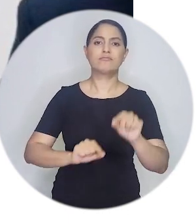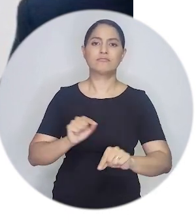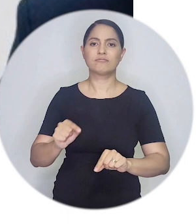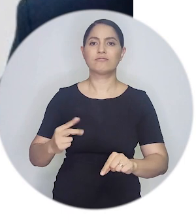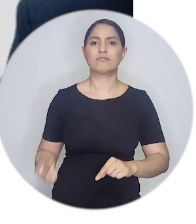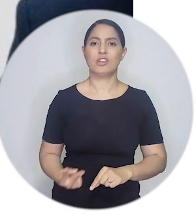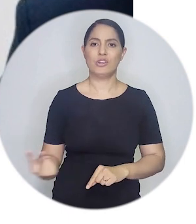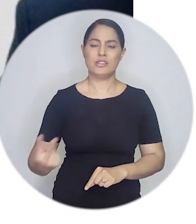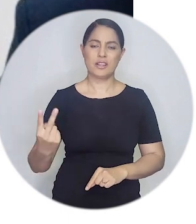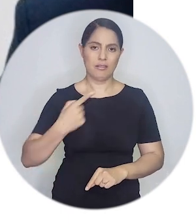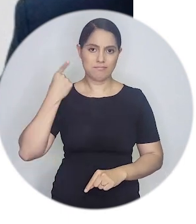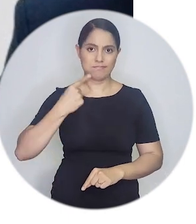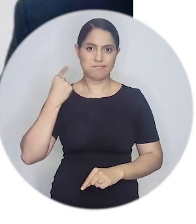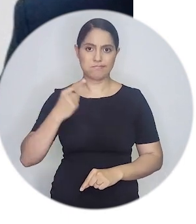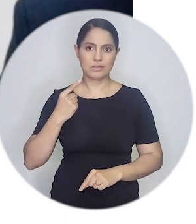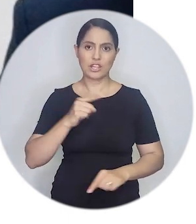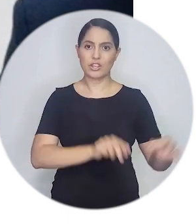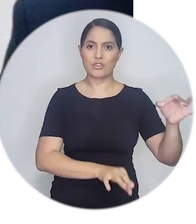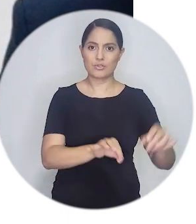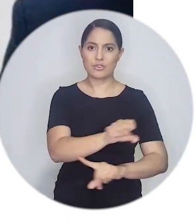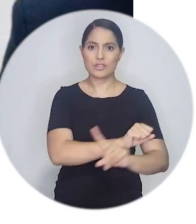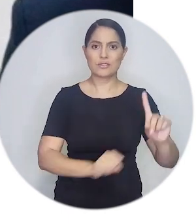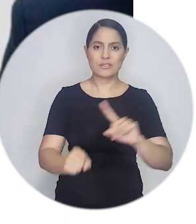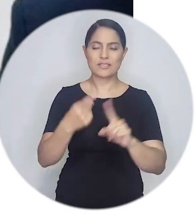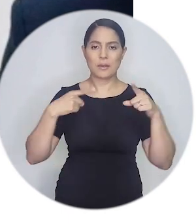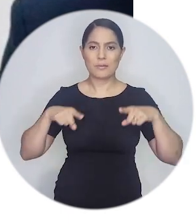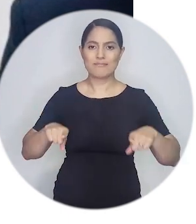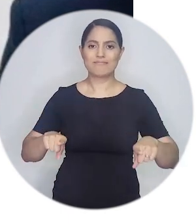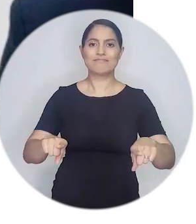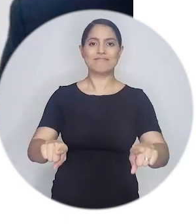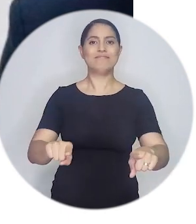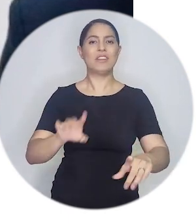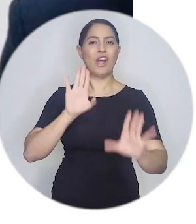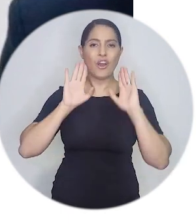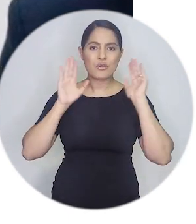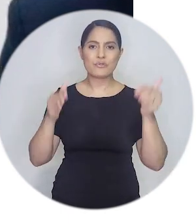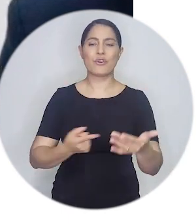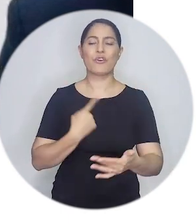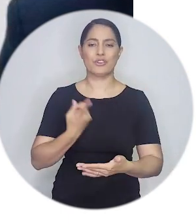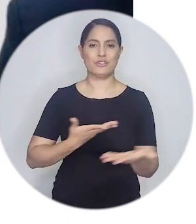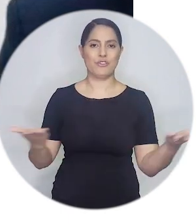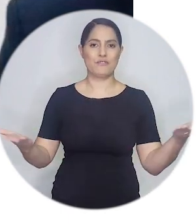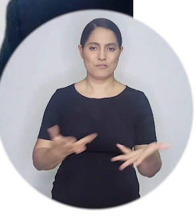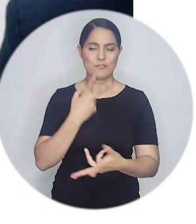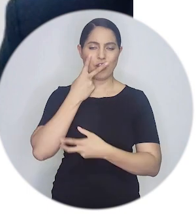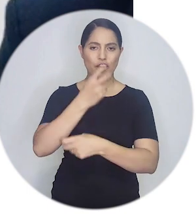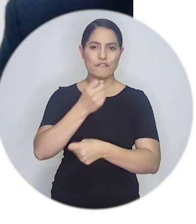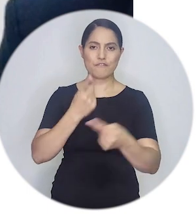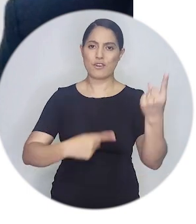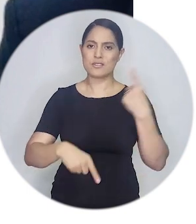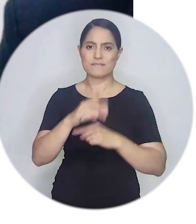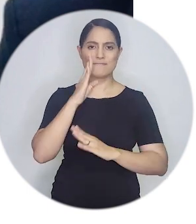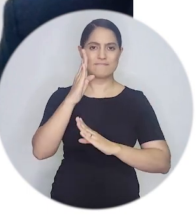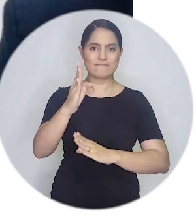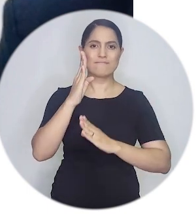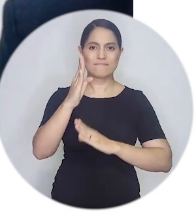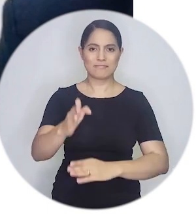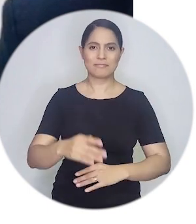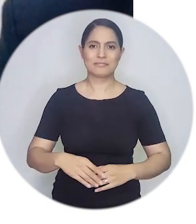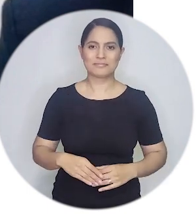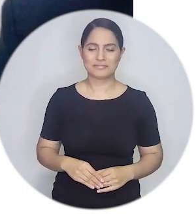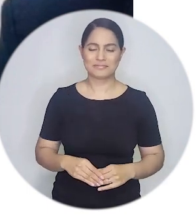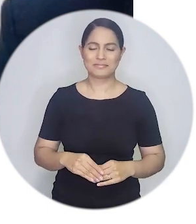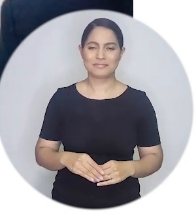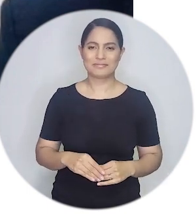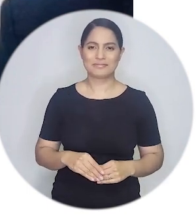uma via de mão dupla na valorização da advocacia junto com a promoção de justiça social. Esse é o foco que nos orienta